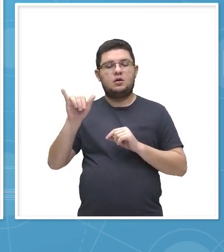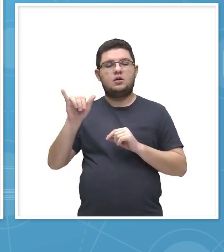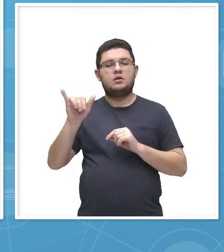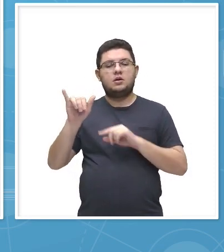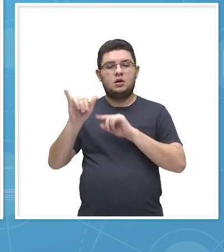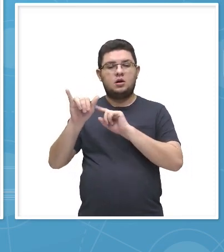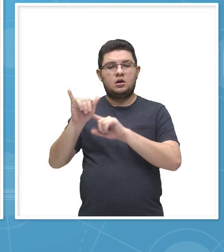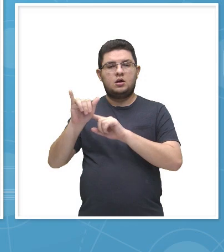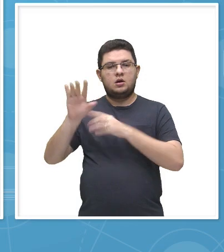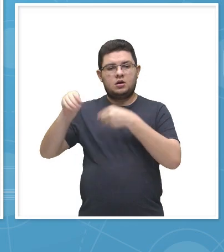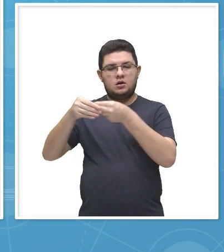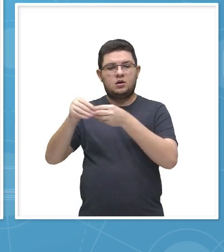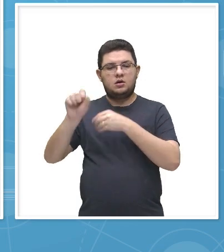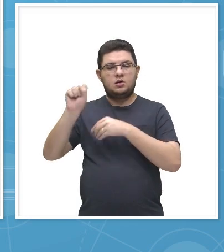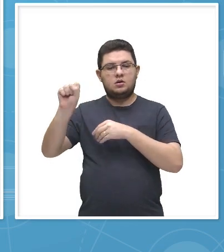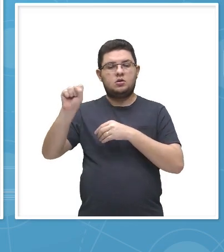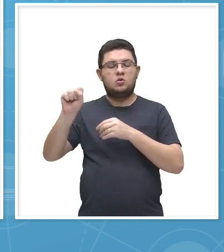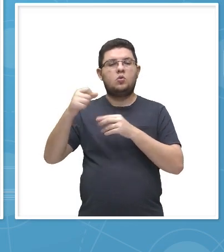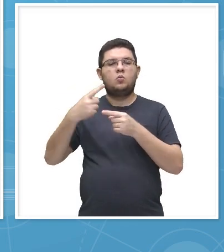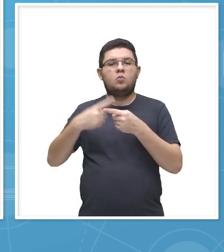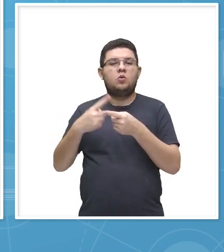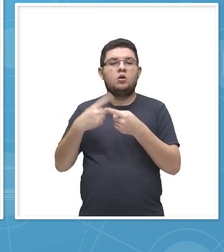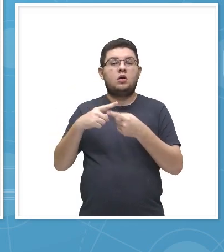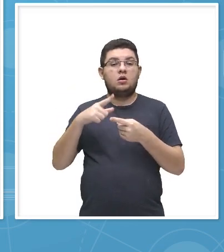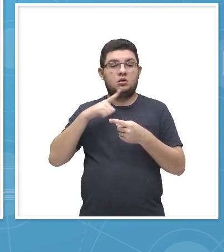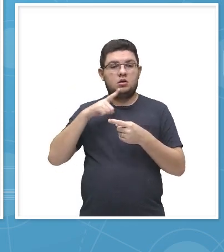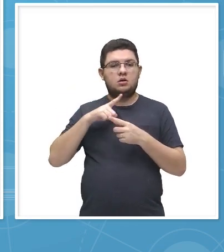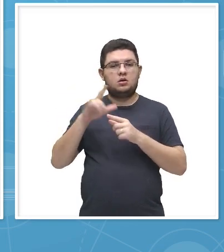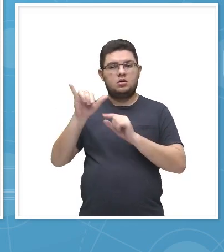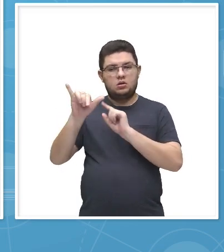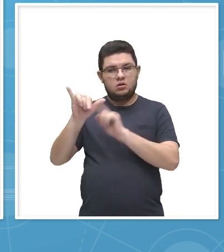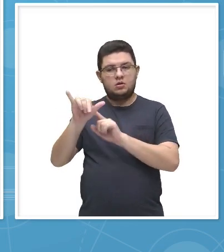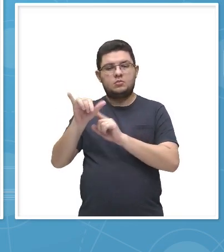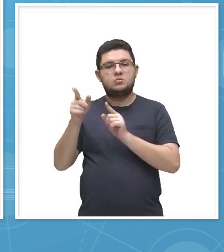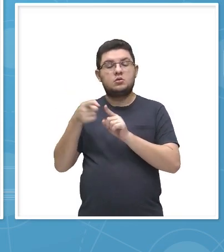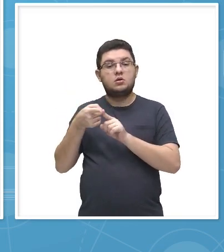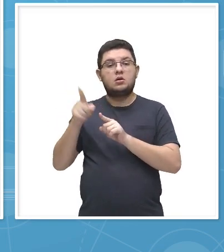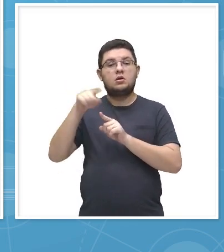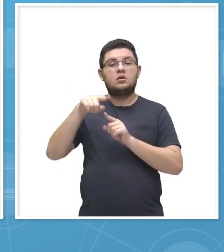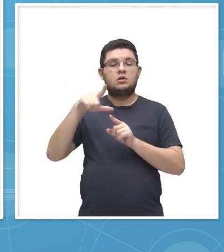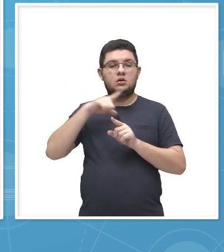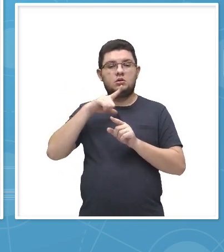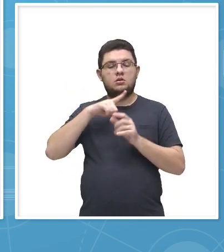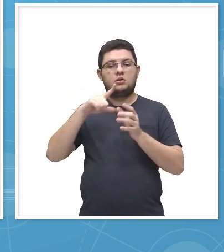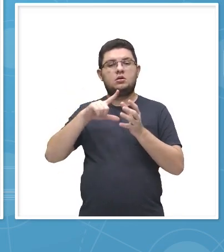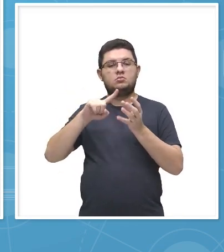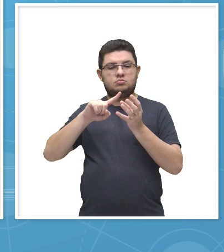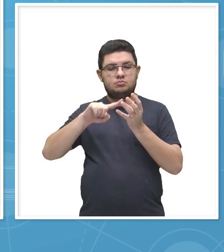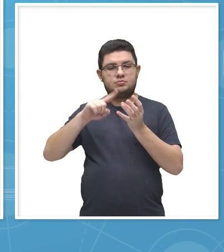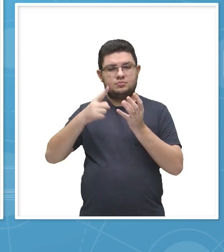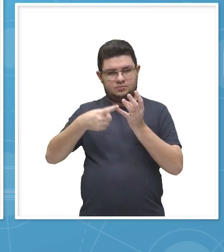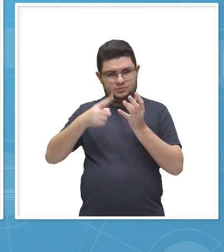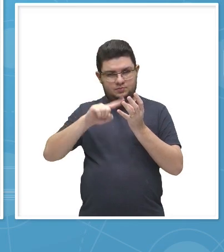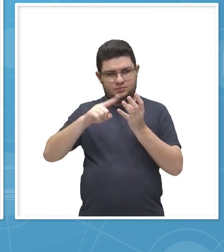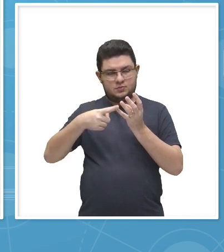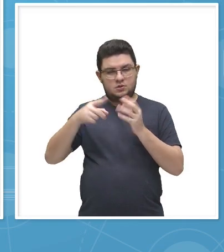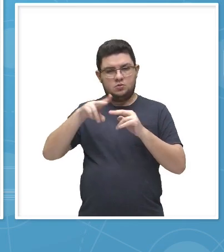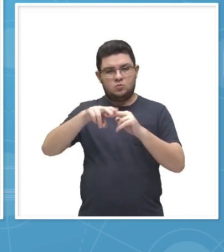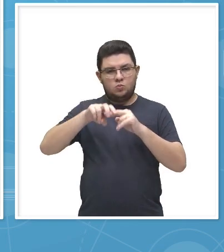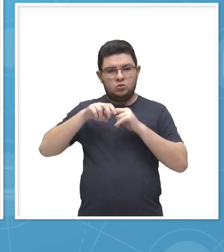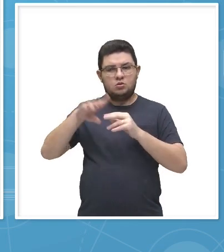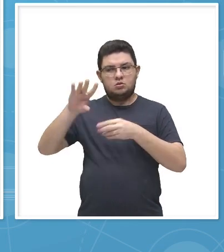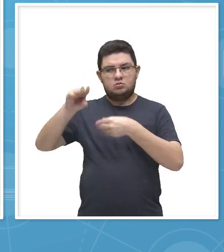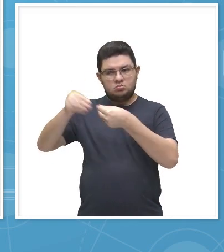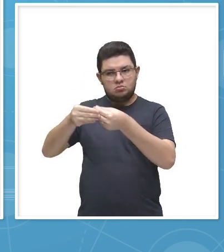porque esse verbo foi finalizado em uma vogal acompanhada de y tudo bem E aí eu coloco S